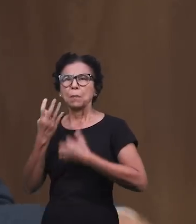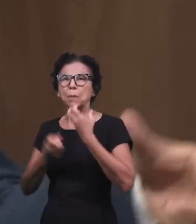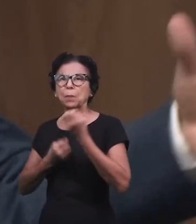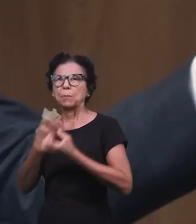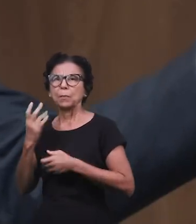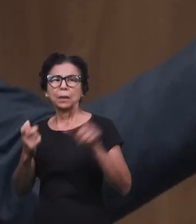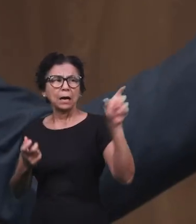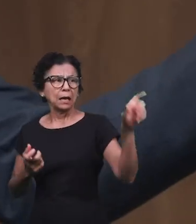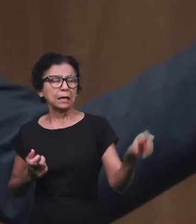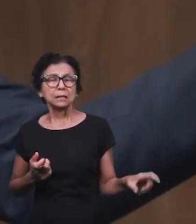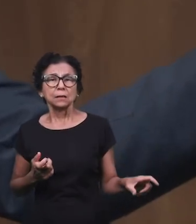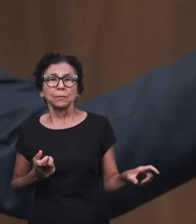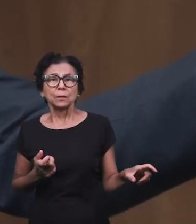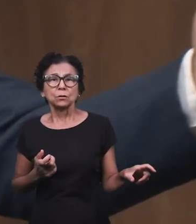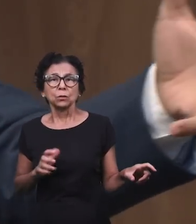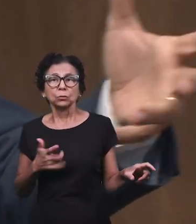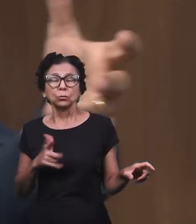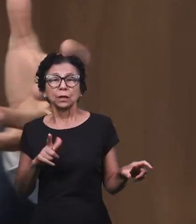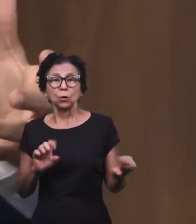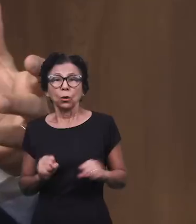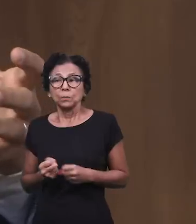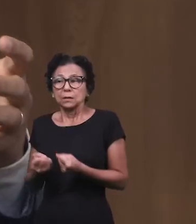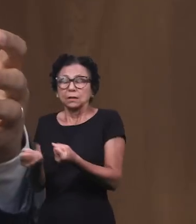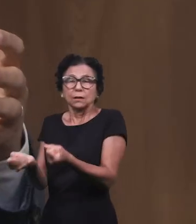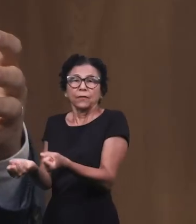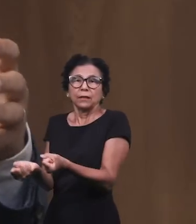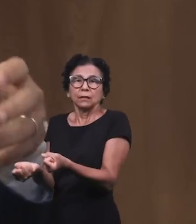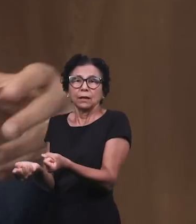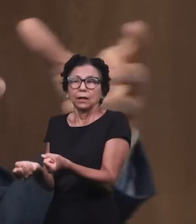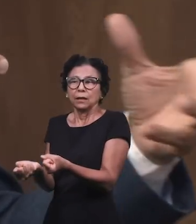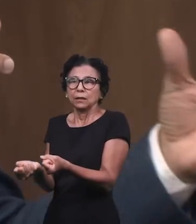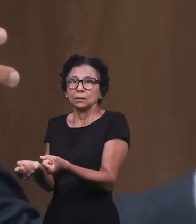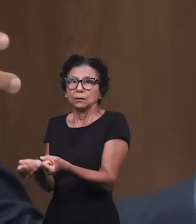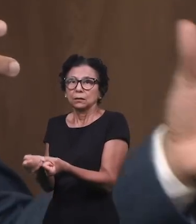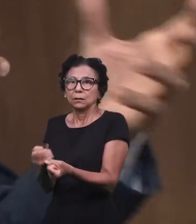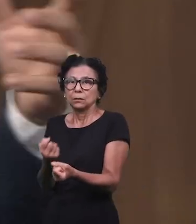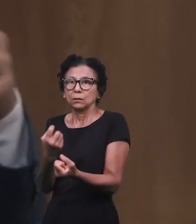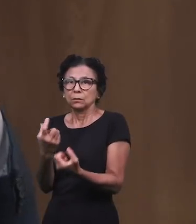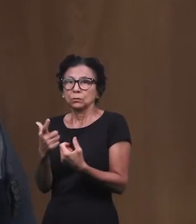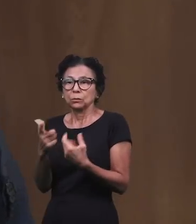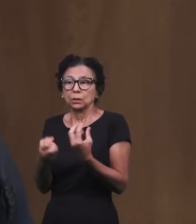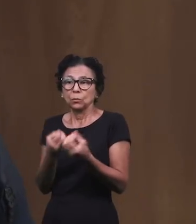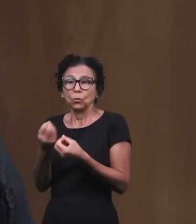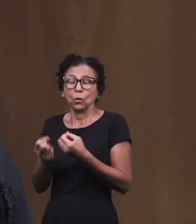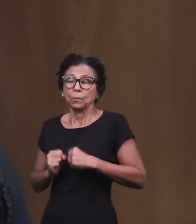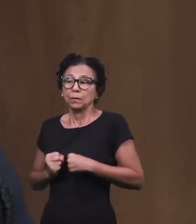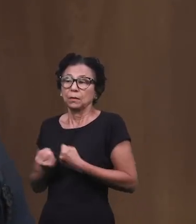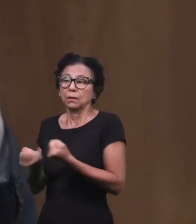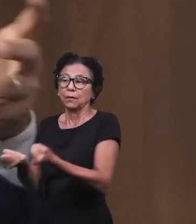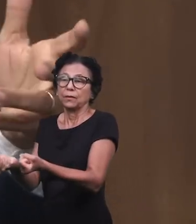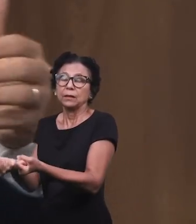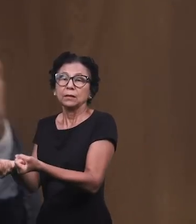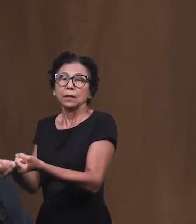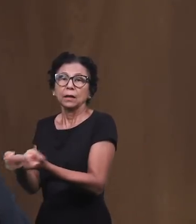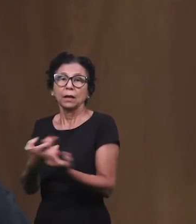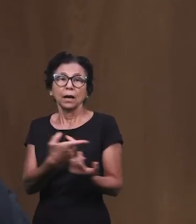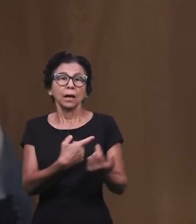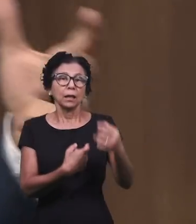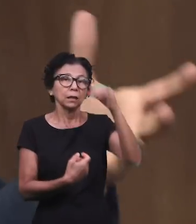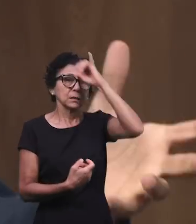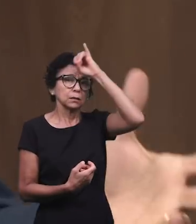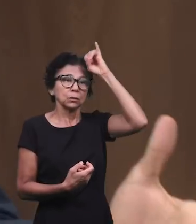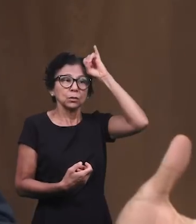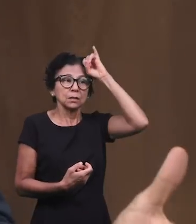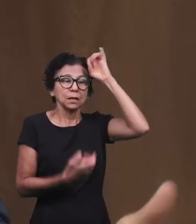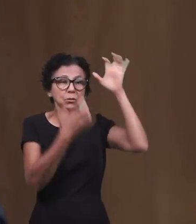você tem uma situação que é realmente uma investida para causar esse tipo de desgaste, para